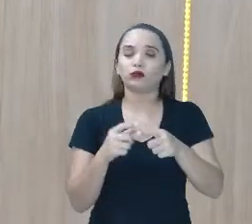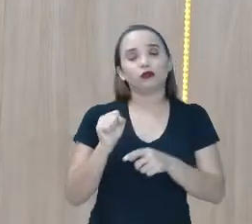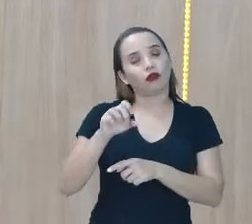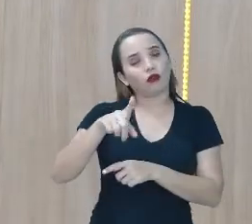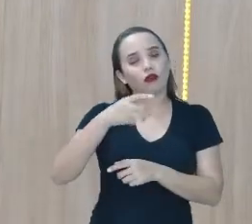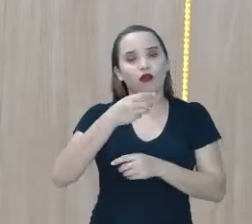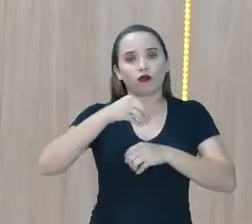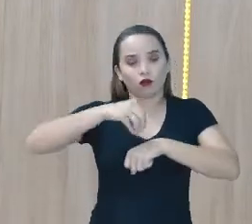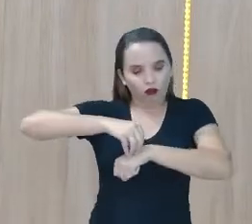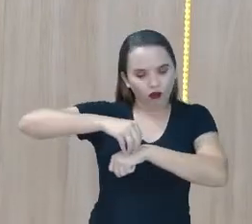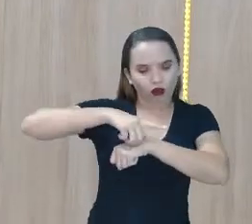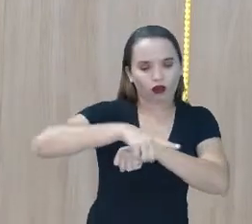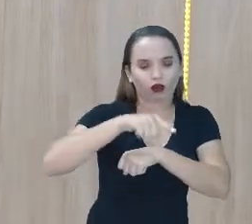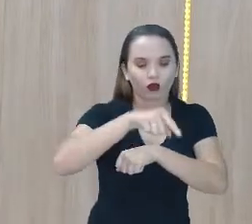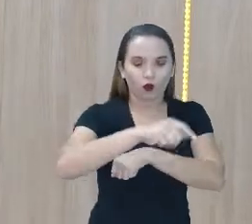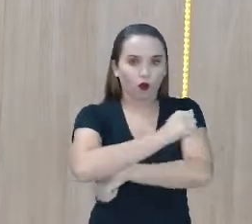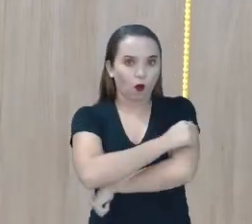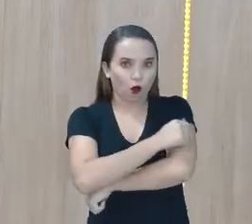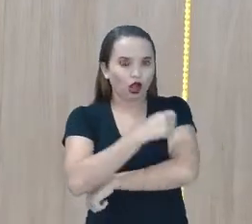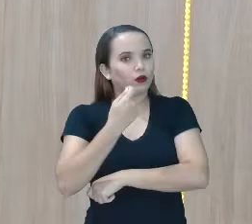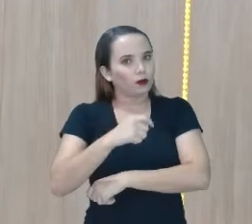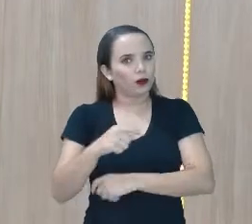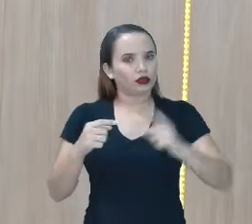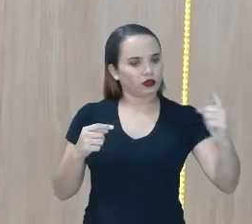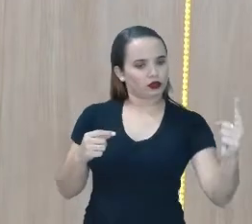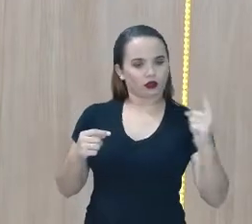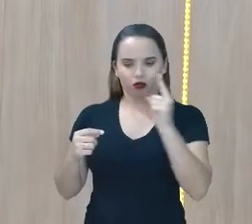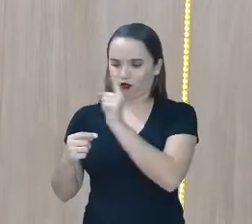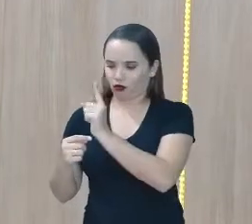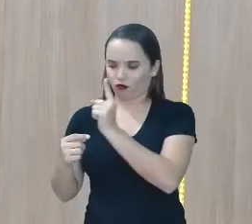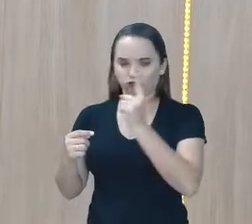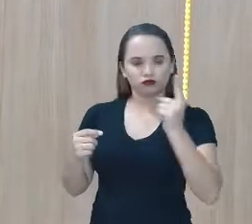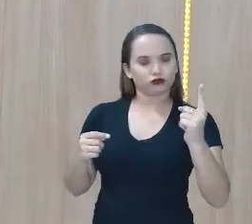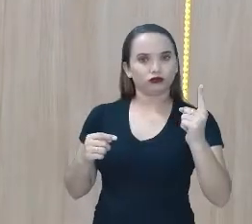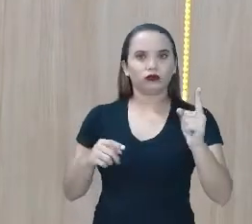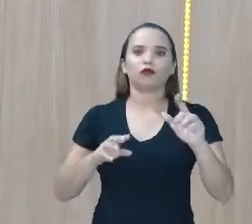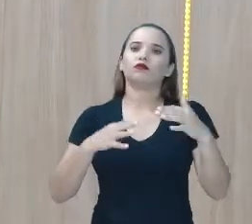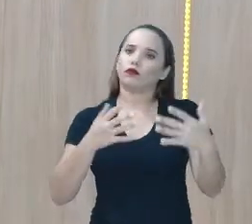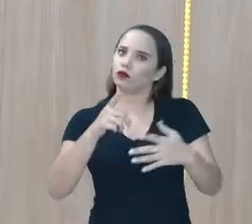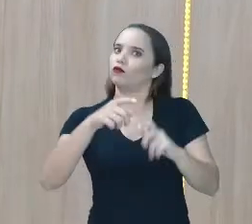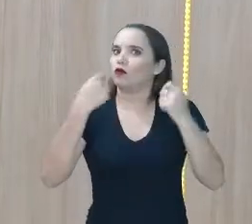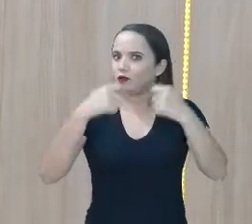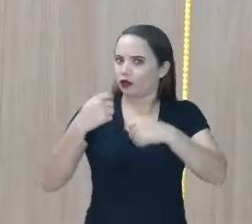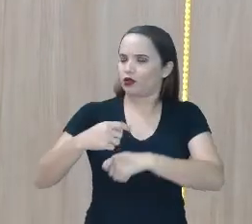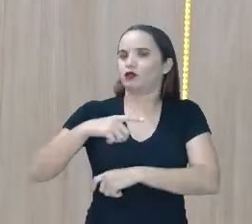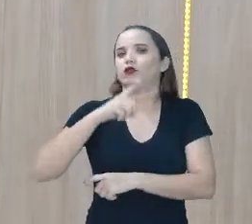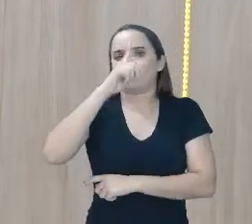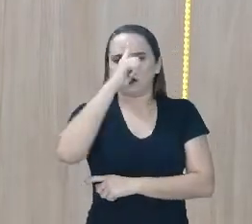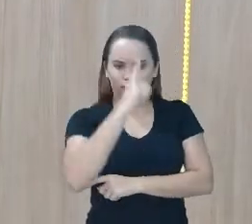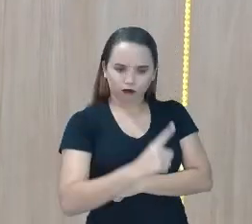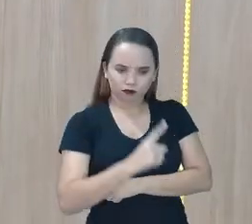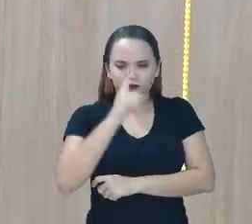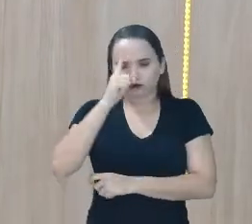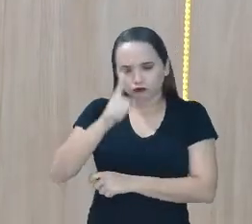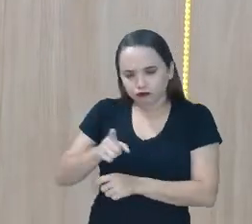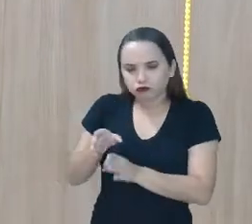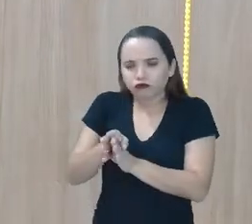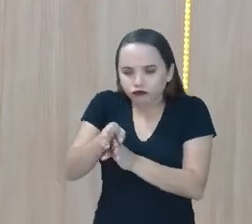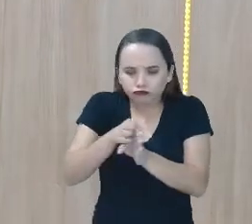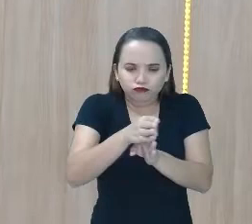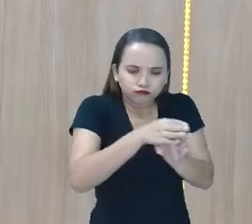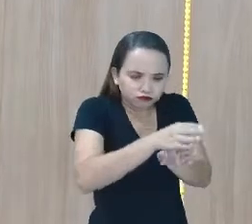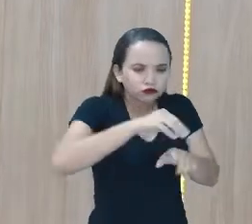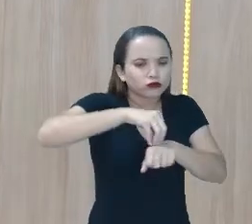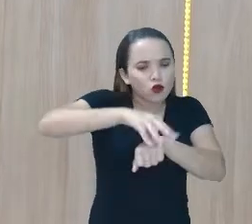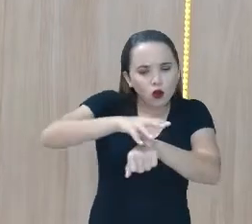onde o estudante precisa se deslocar de um ponto para o outro, obviamente que você vai dar comandos e orientações. Então,